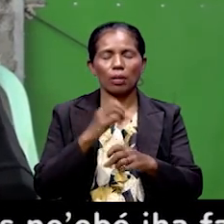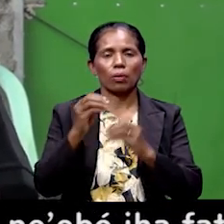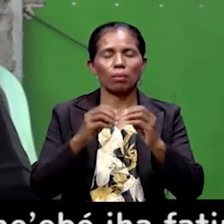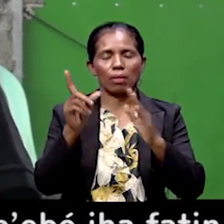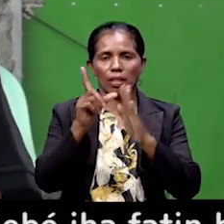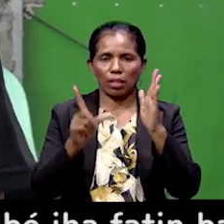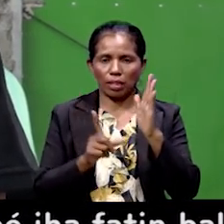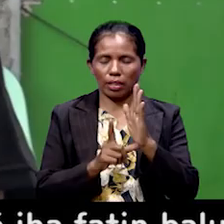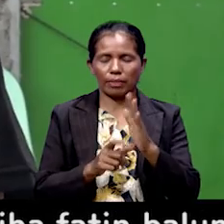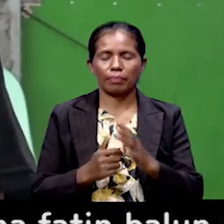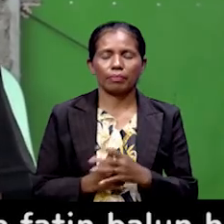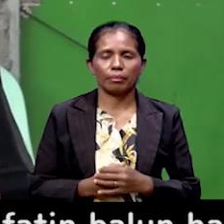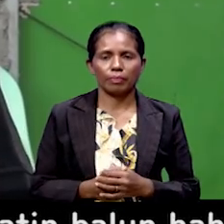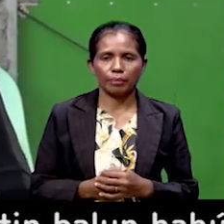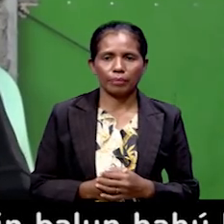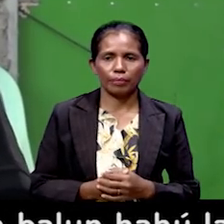Caraca.